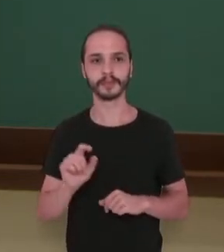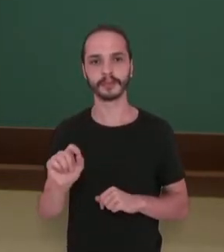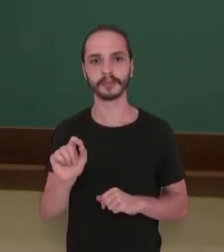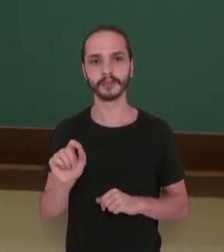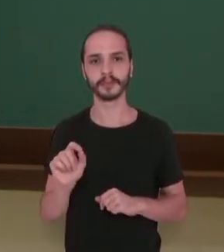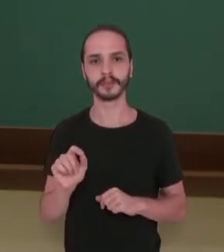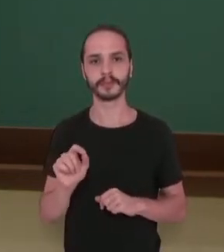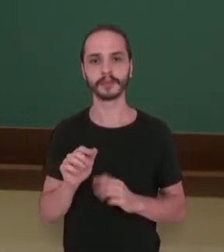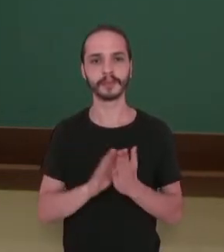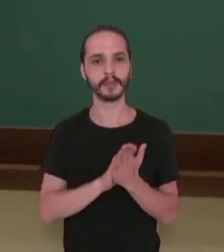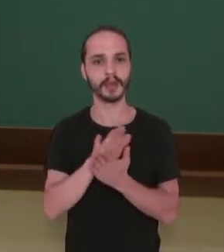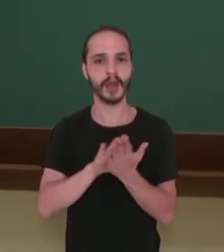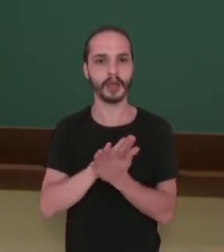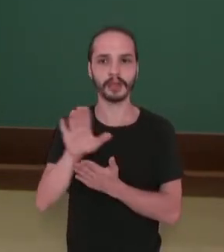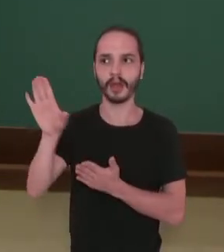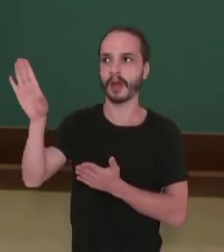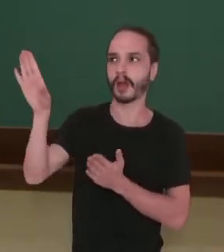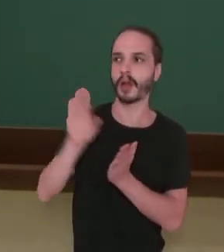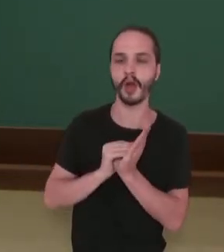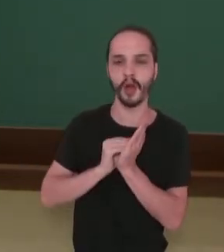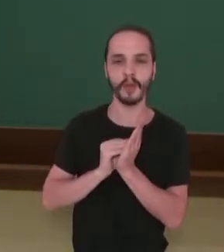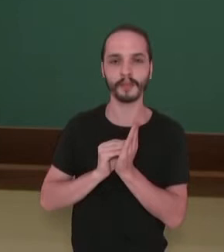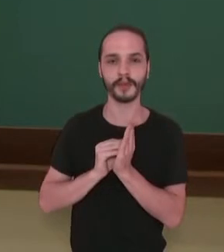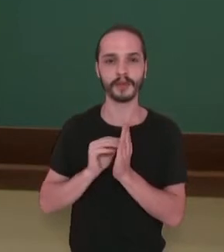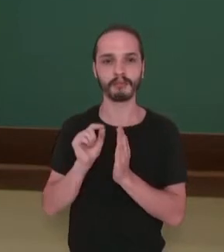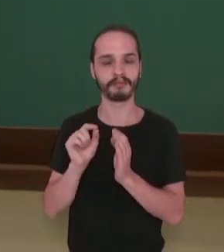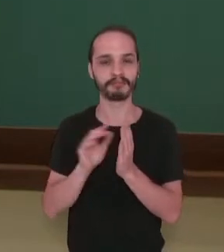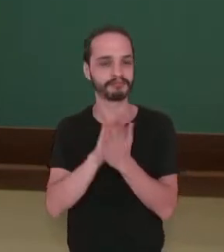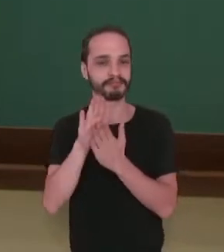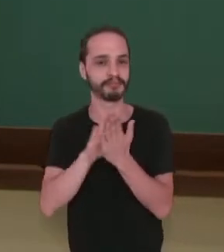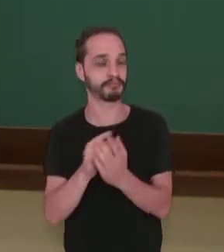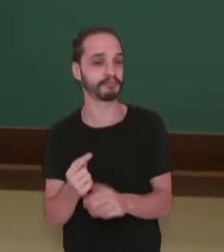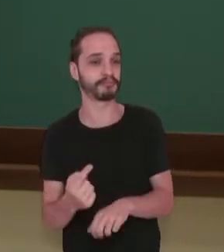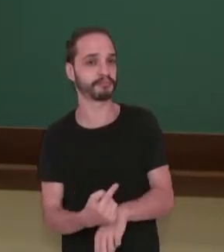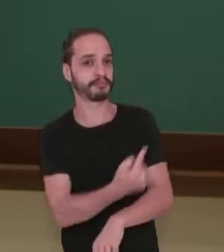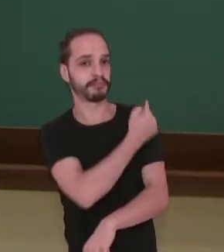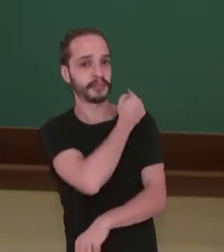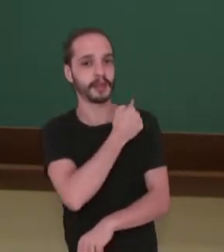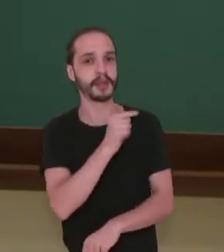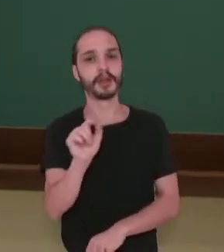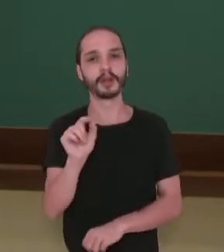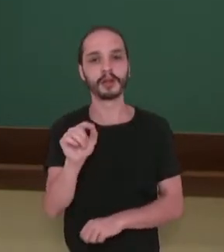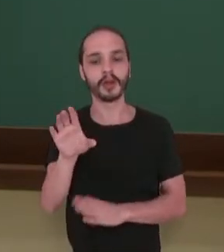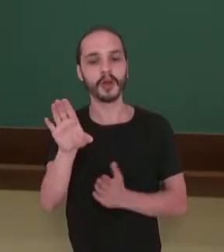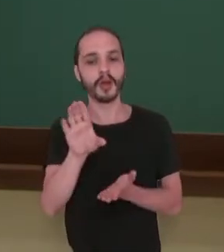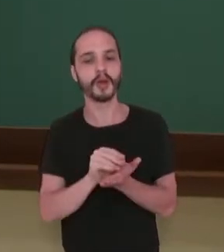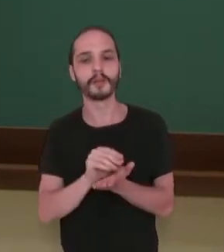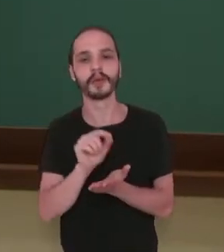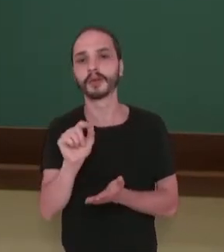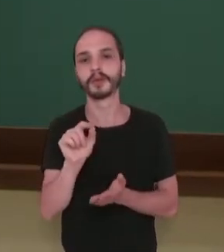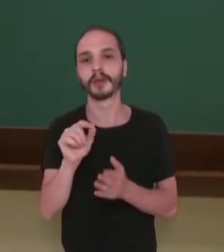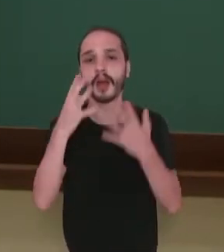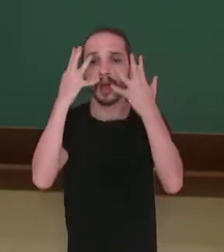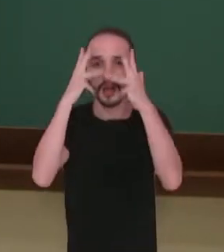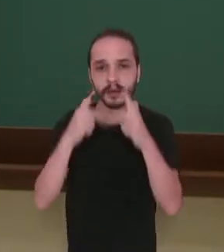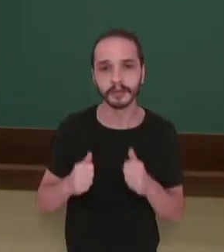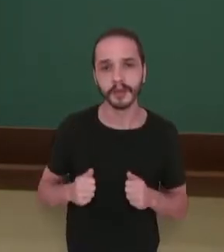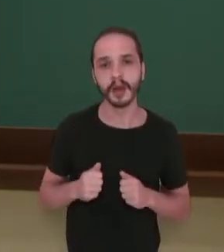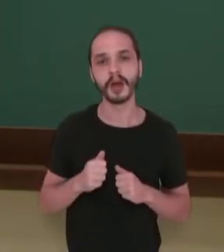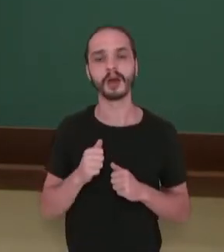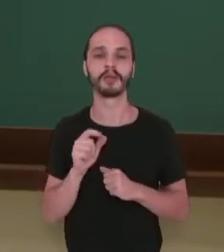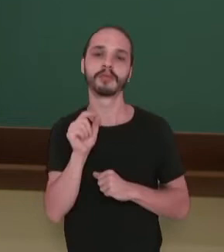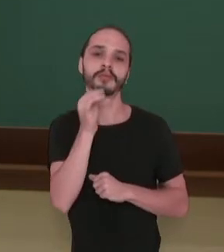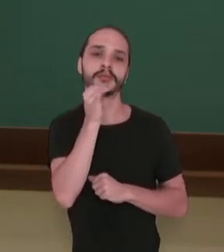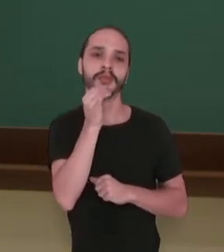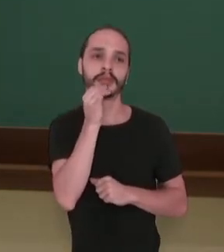alguém para se espelhar, né? O homem antigo. Em quem que eles se espelhavam? Eles se espelhavam nos animais,